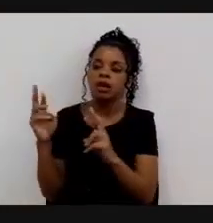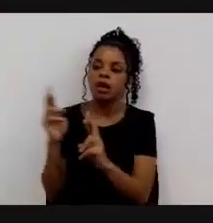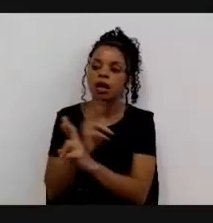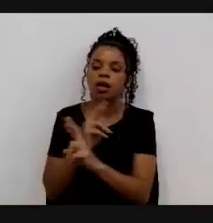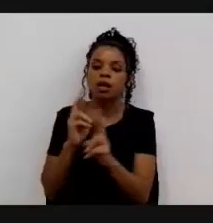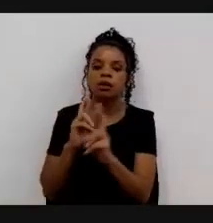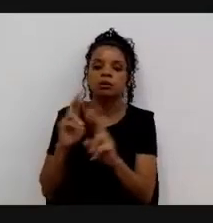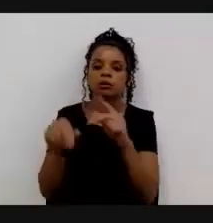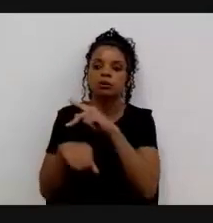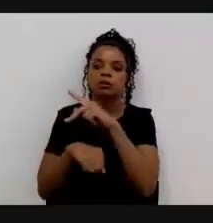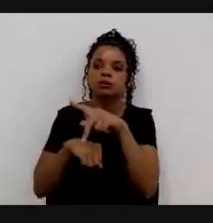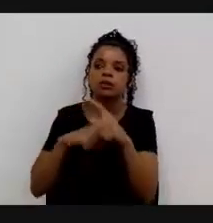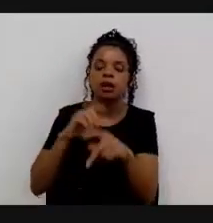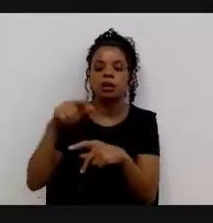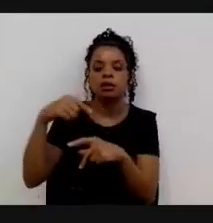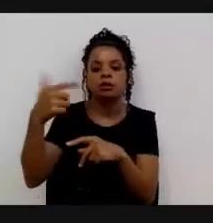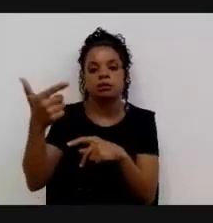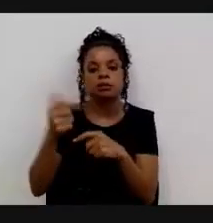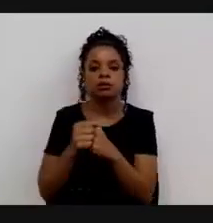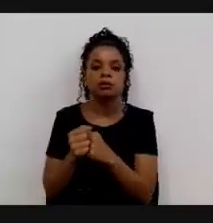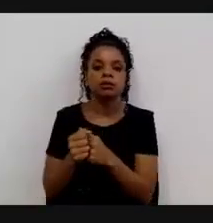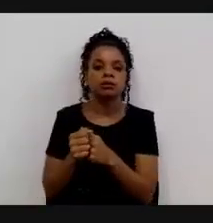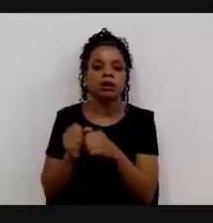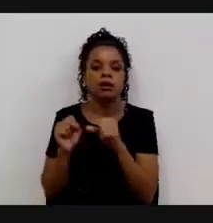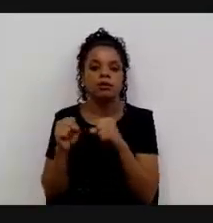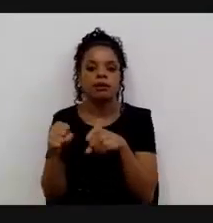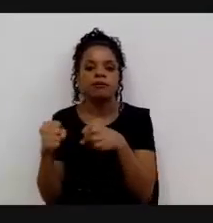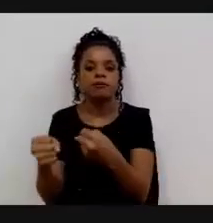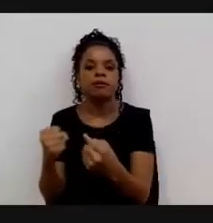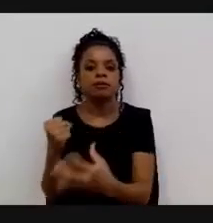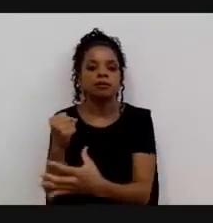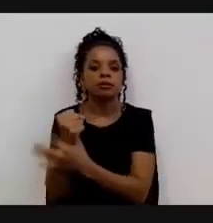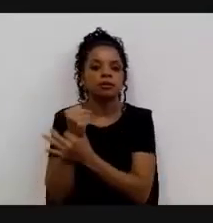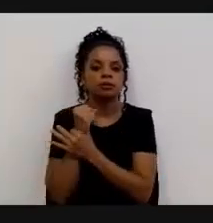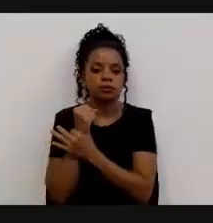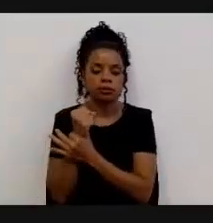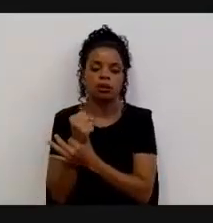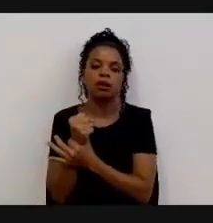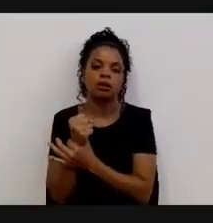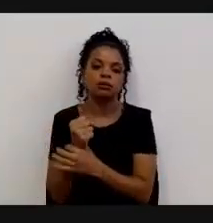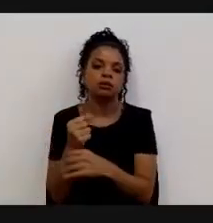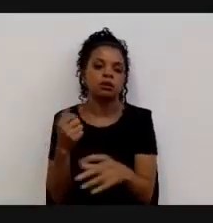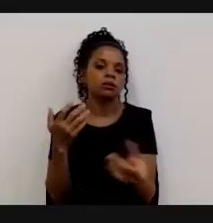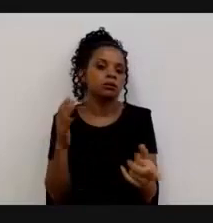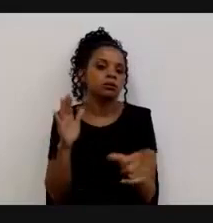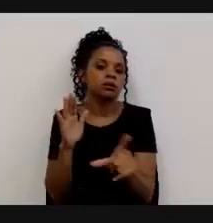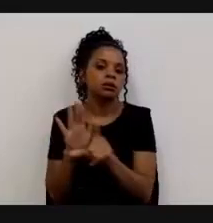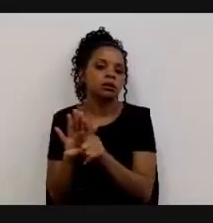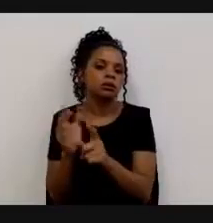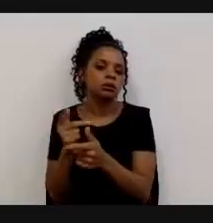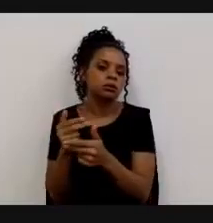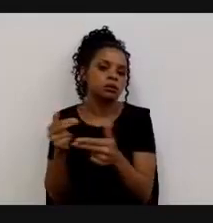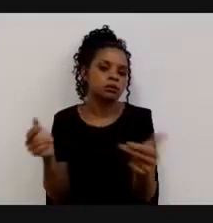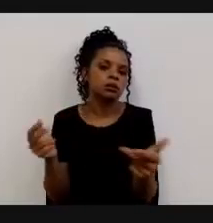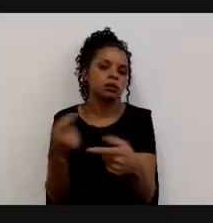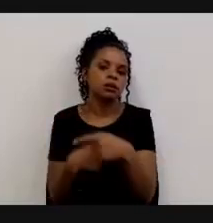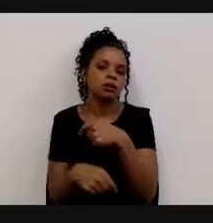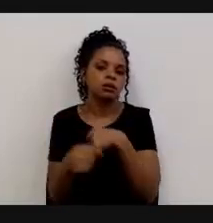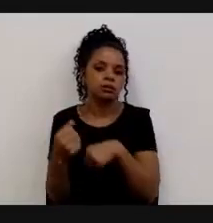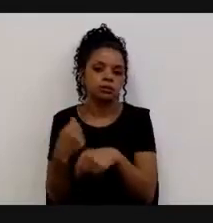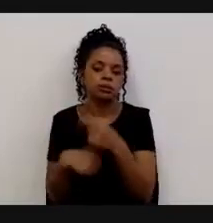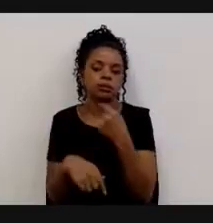a defesa e segurança, reforma política e legislação, administração pública,